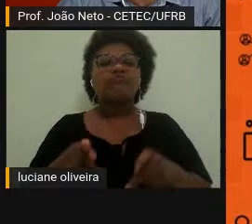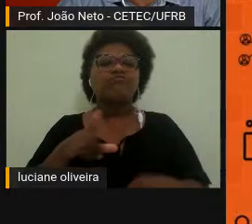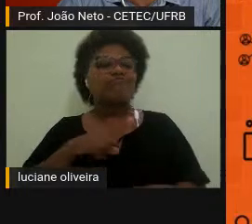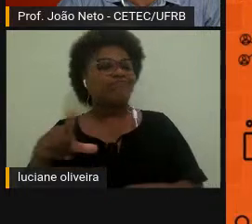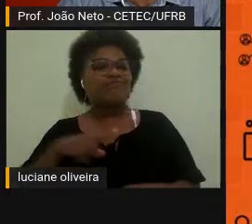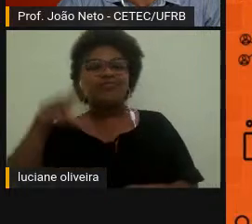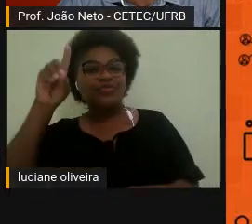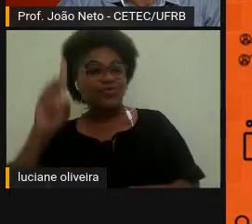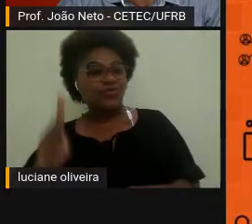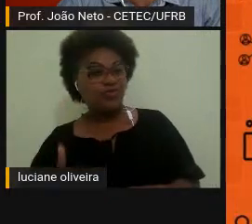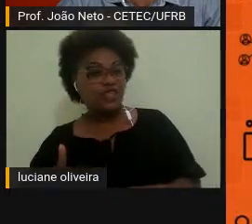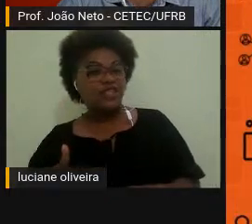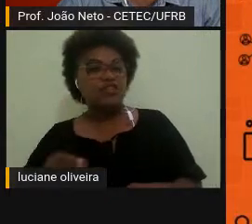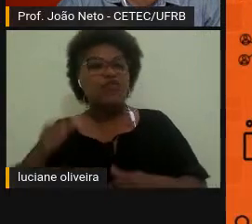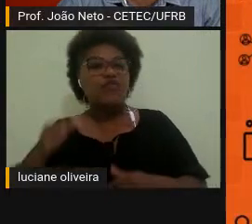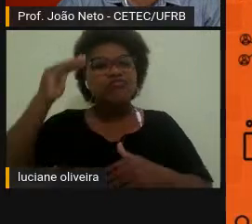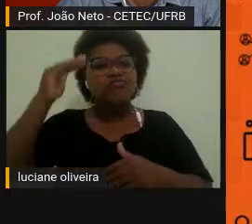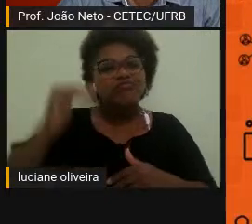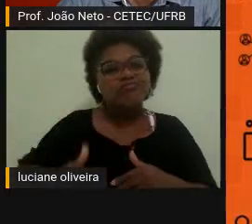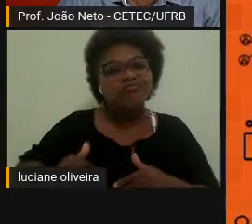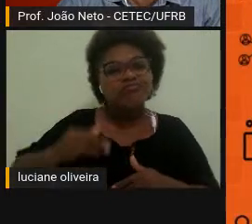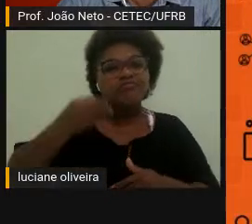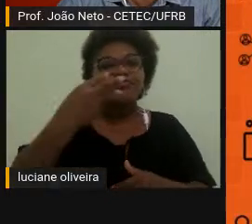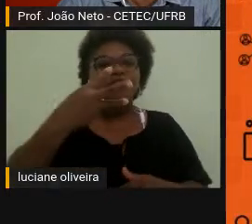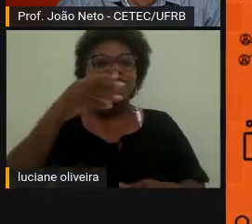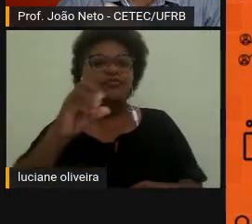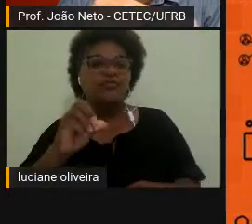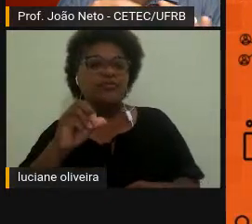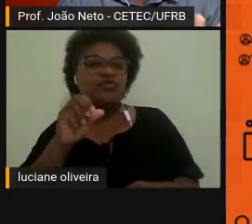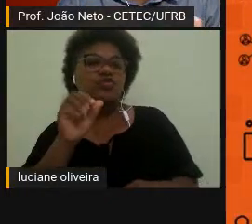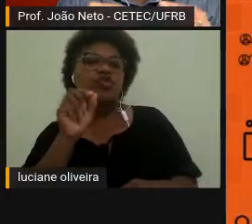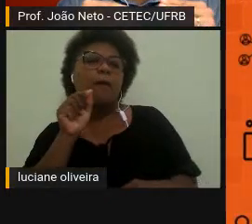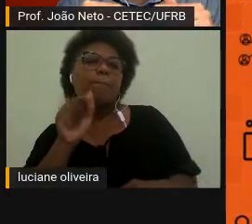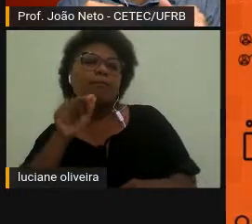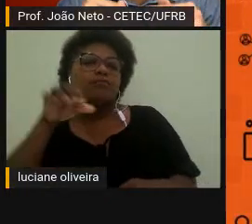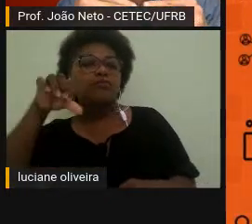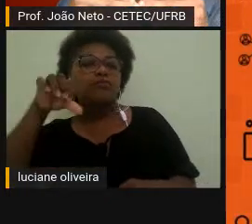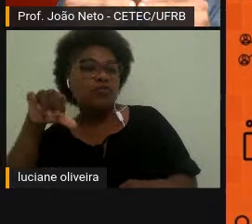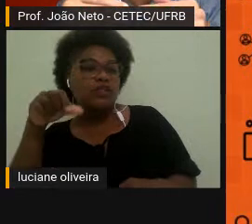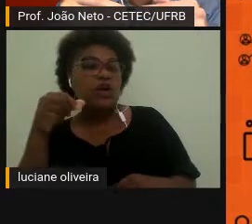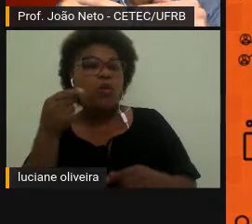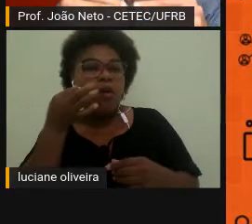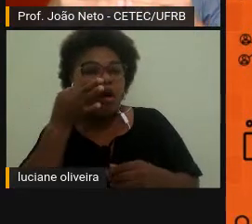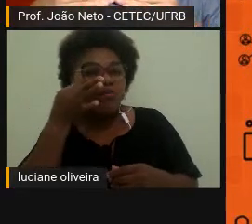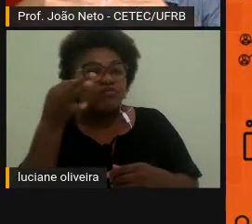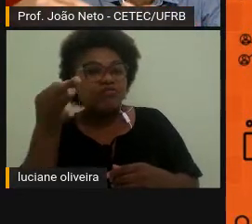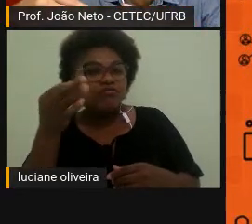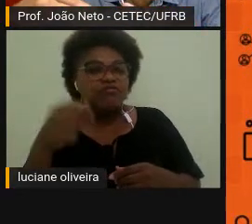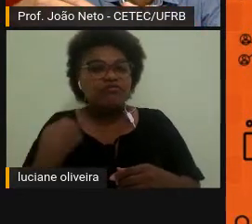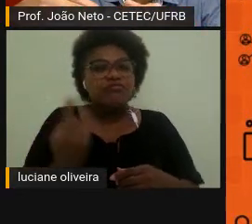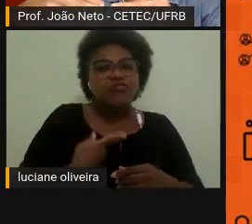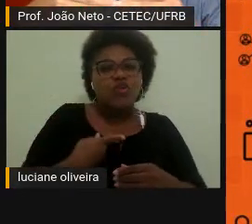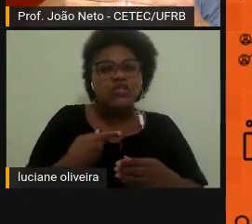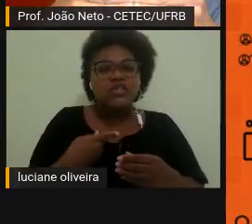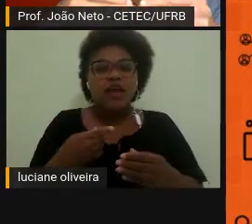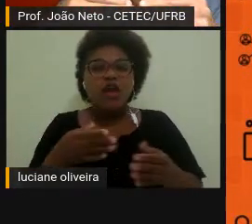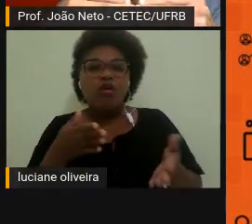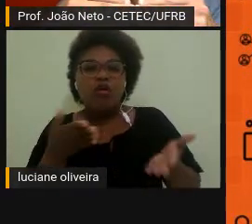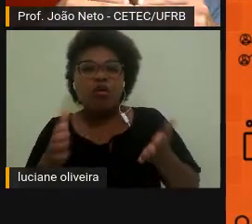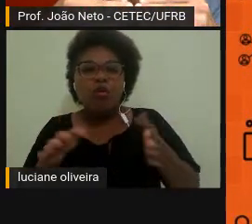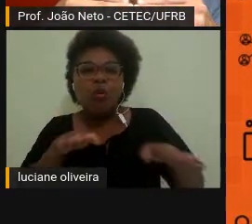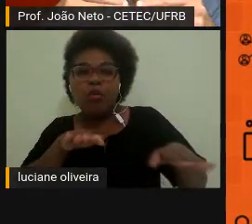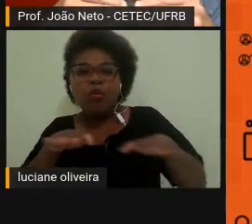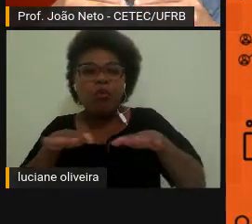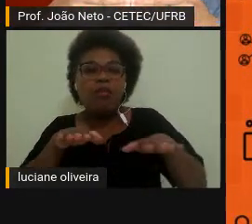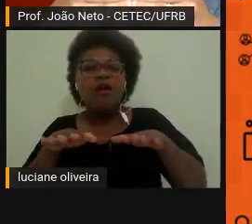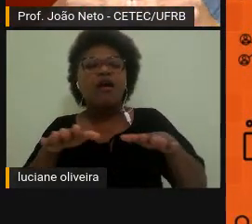essa proporção cai para 30.9 observa em que se nós a compararmos população sem deficiência